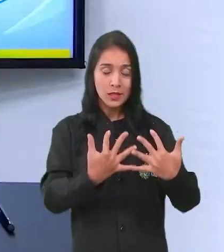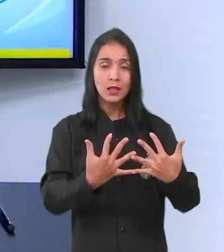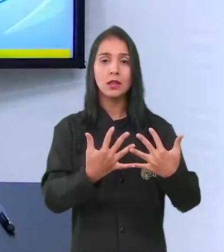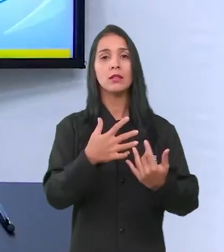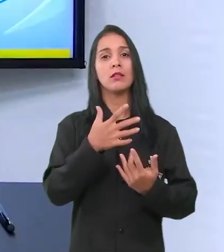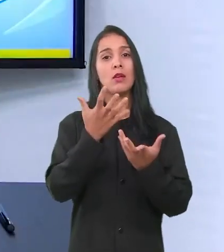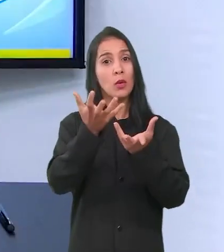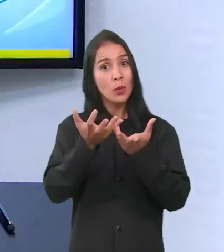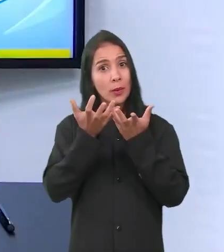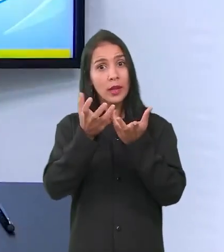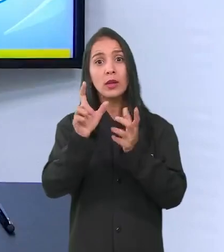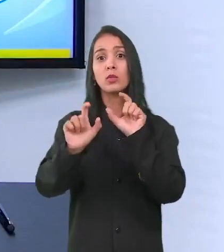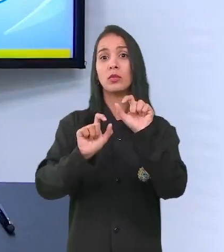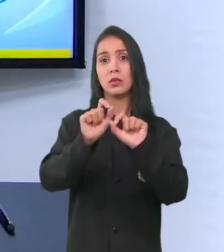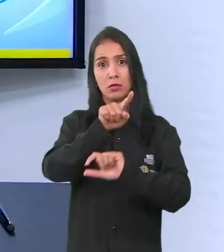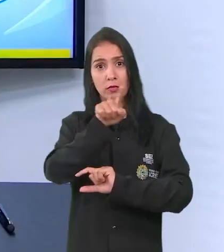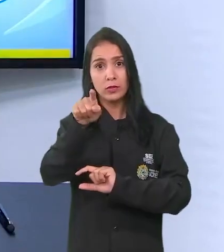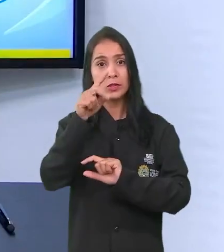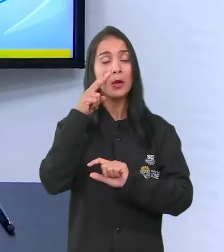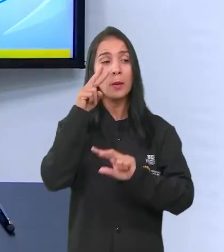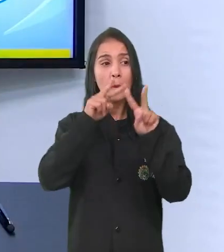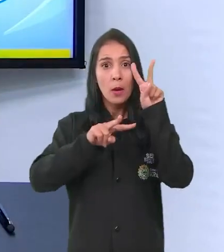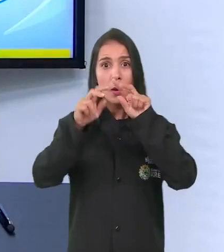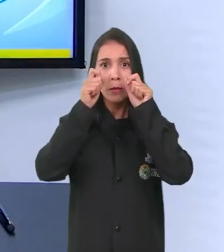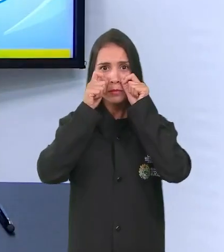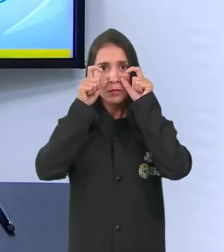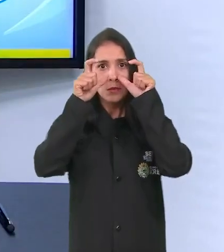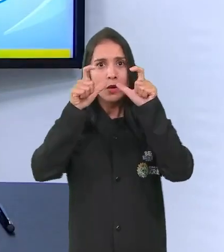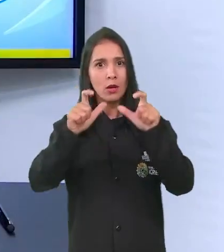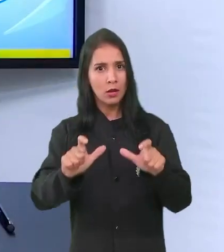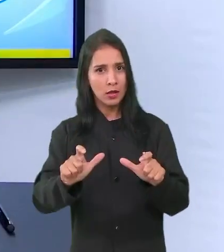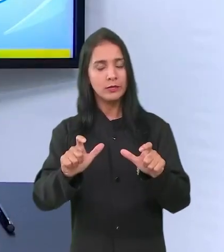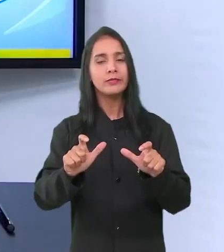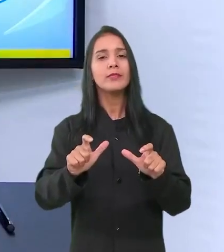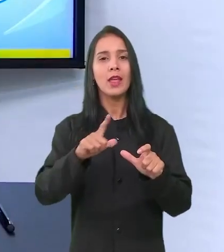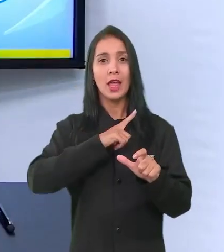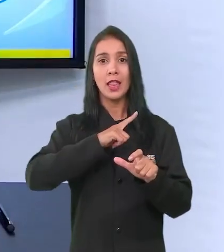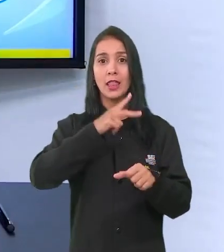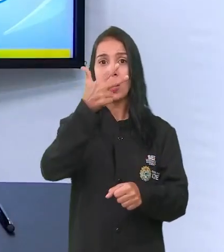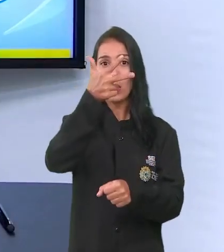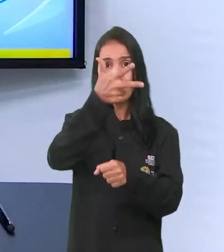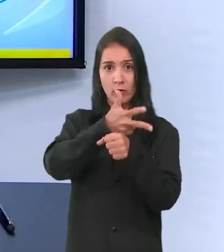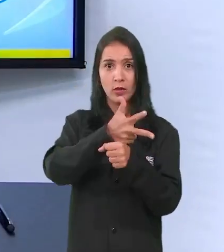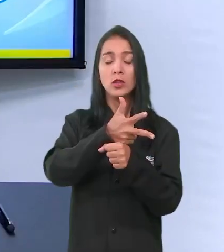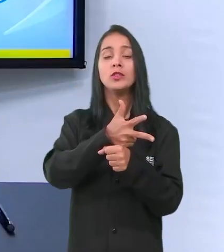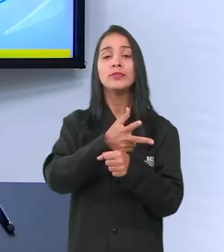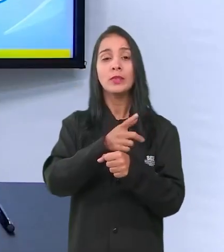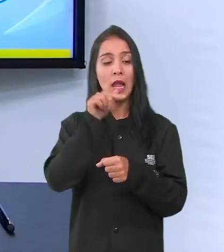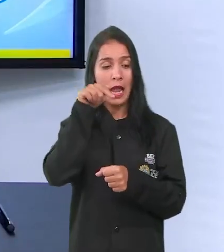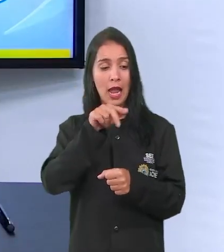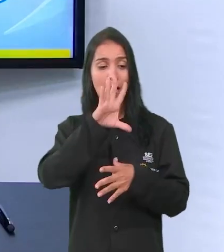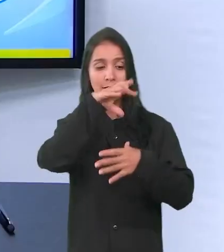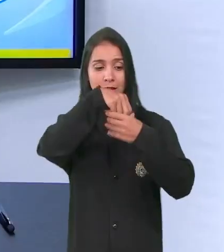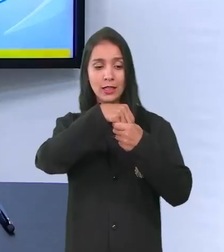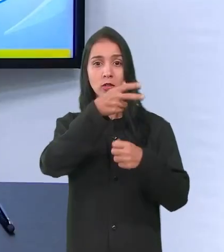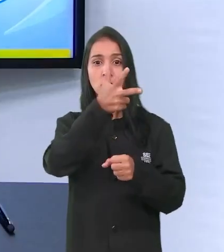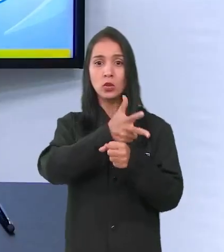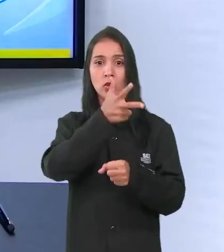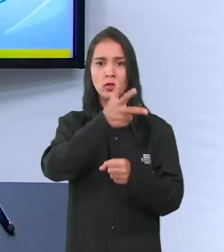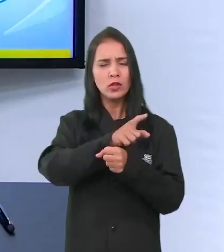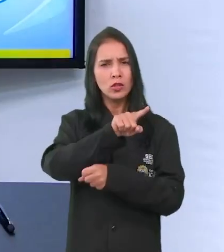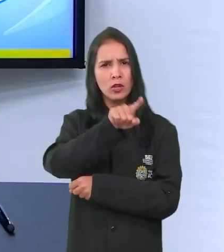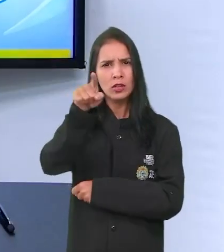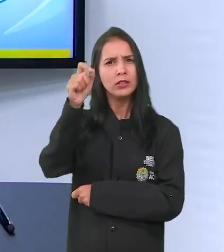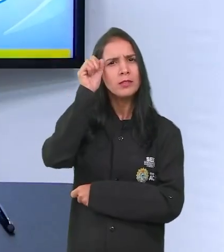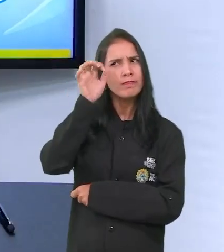você observe bem, a gente vai observar um vídeo. Nesse vídeo eu quero que você utilize aí o seu pensamento